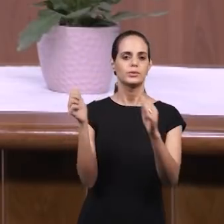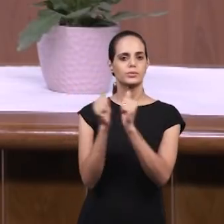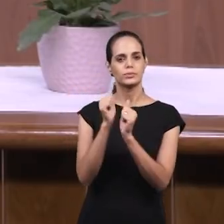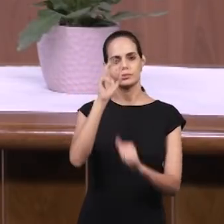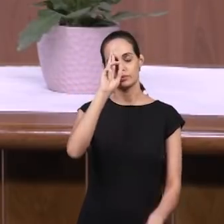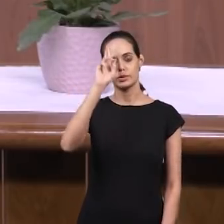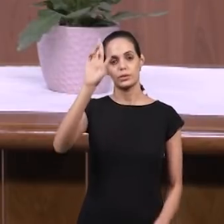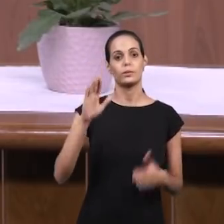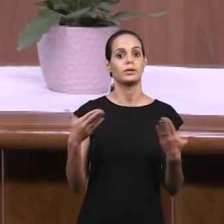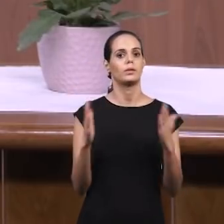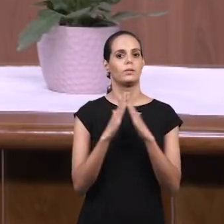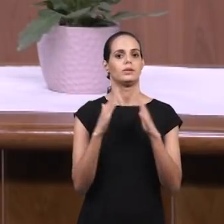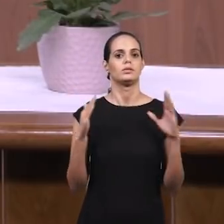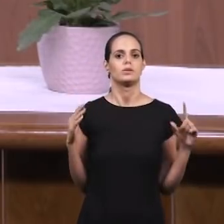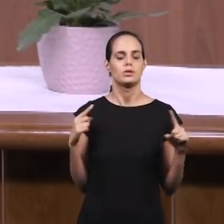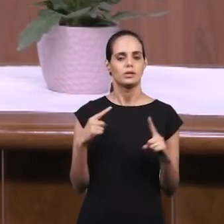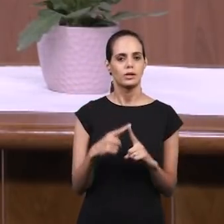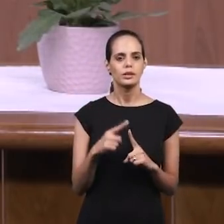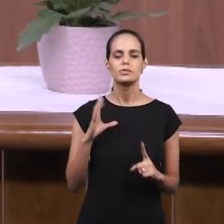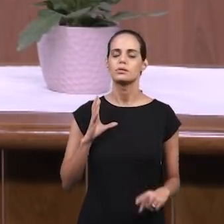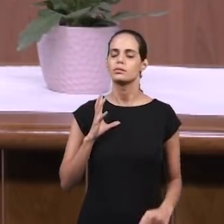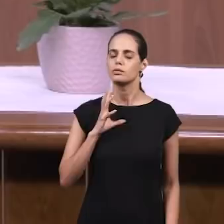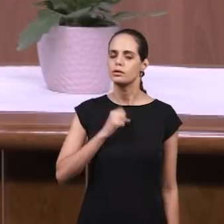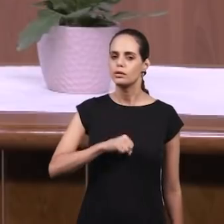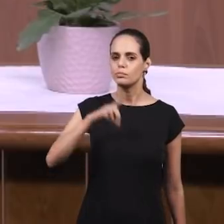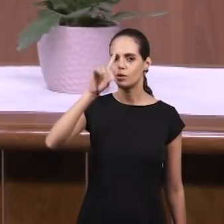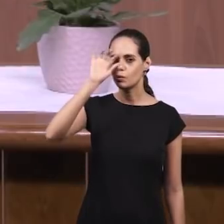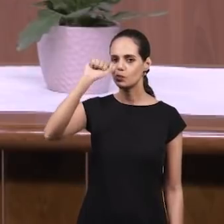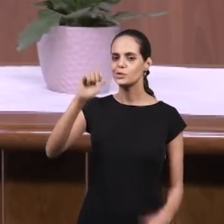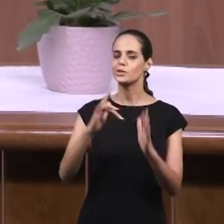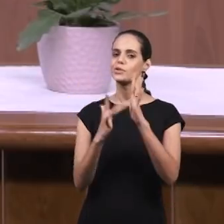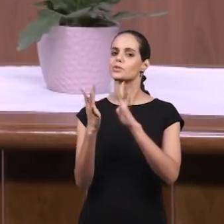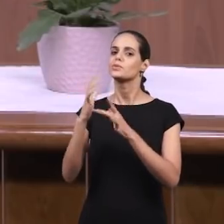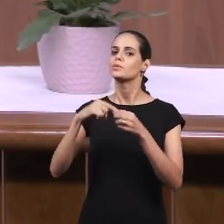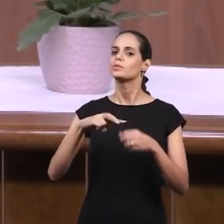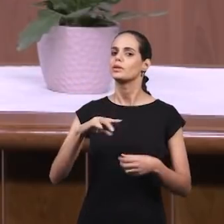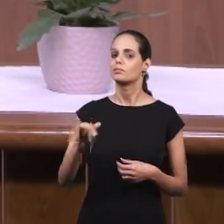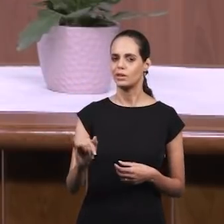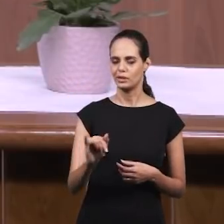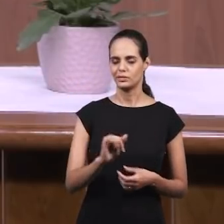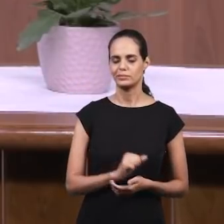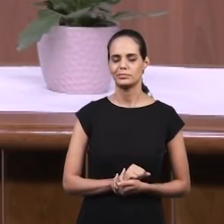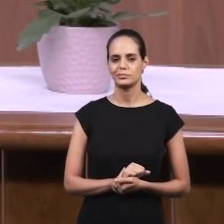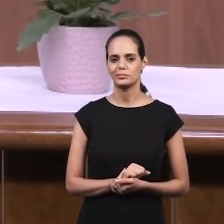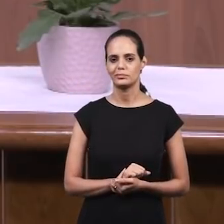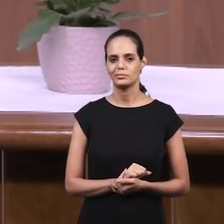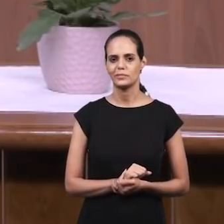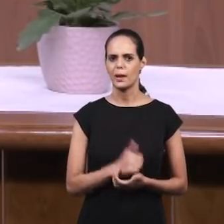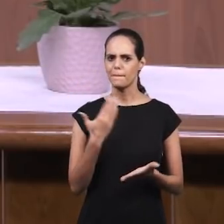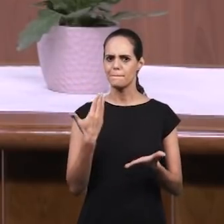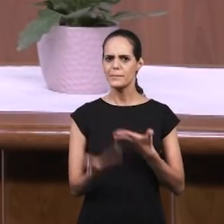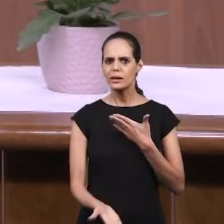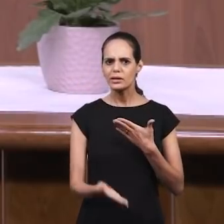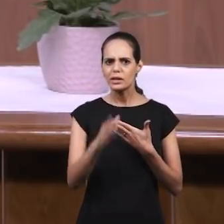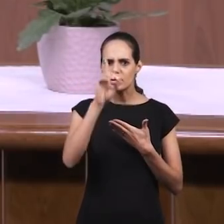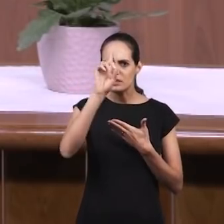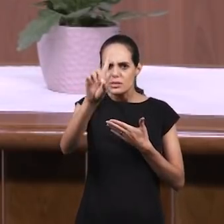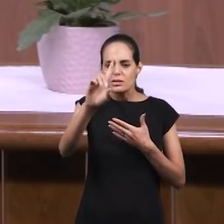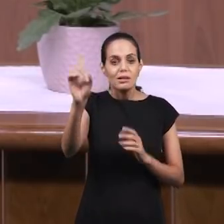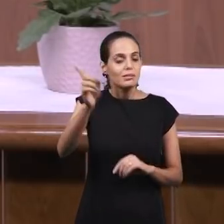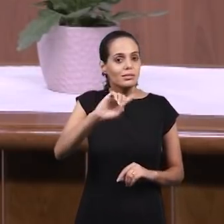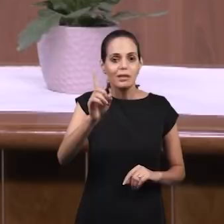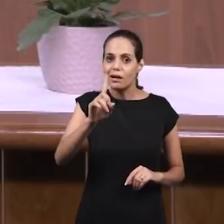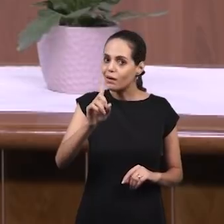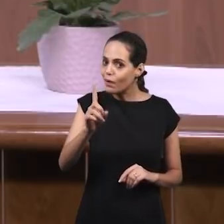Senhor. Então, essa igreja é uma igreja que ama o dia da vinda do Senhor Jesus. E ela não quer perder esse